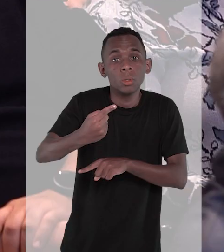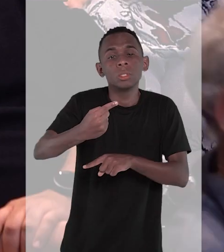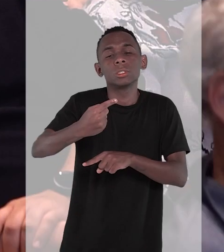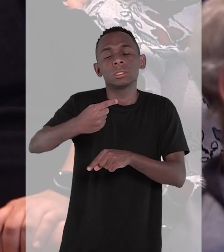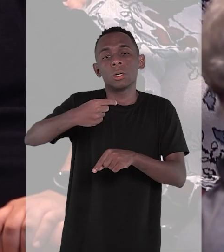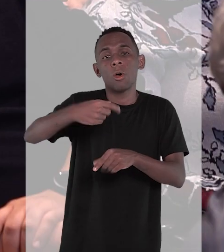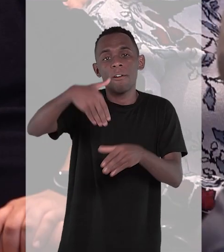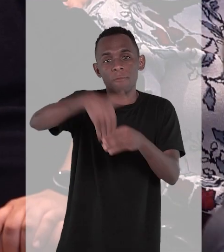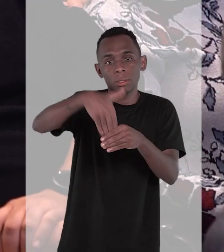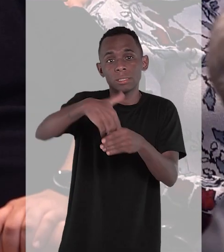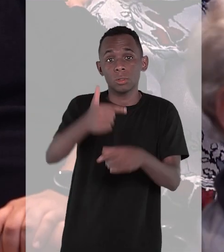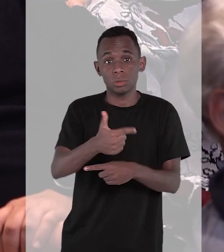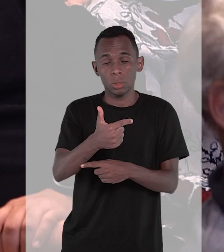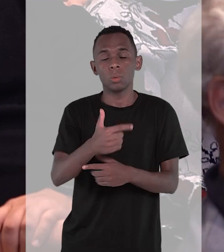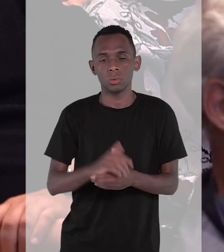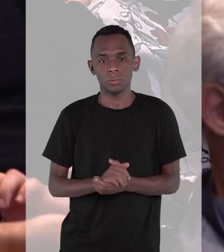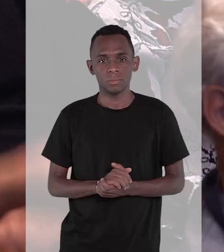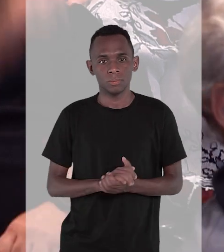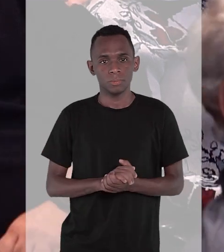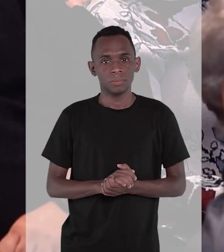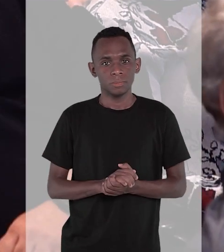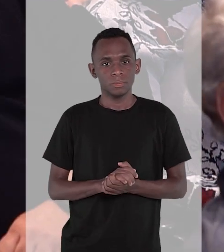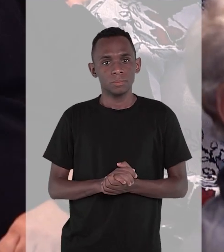segundo turno.